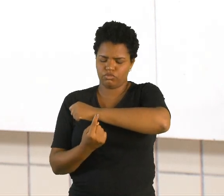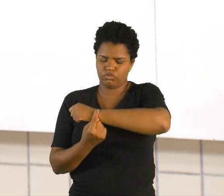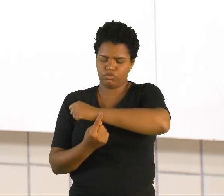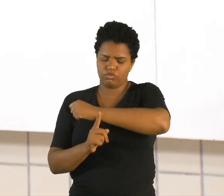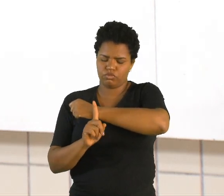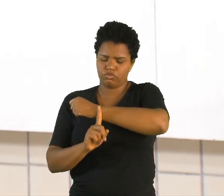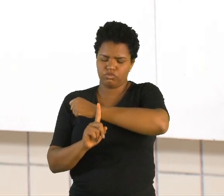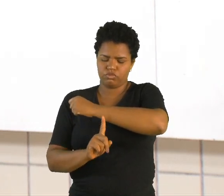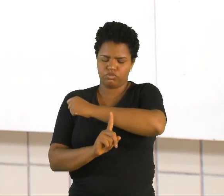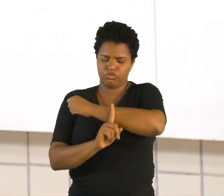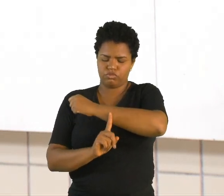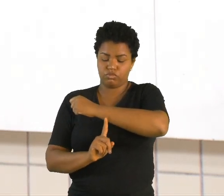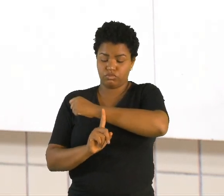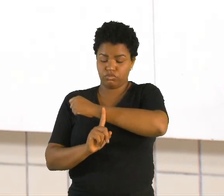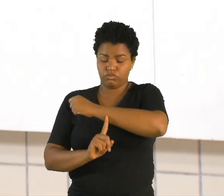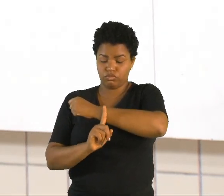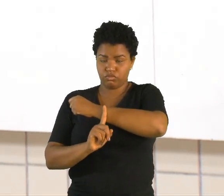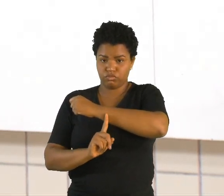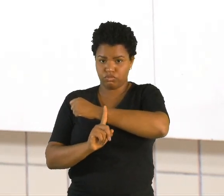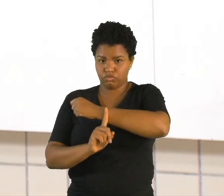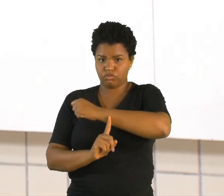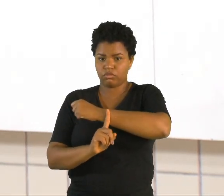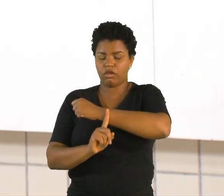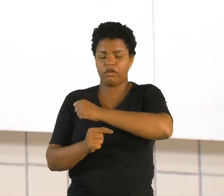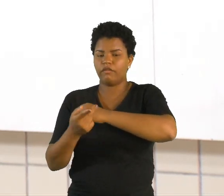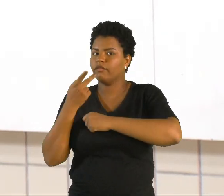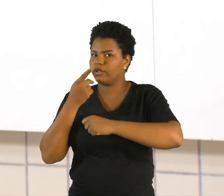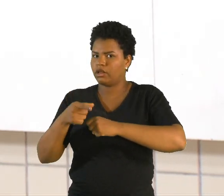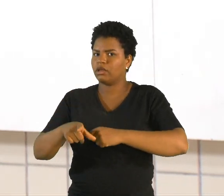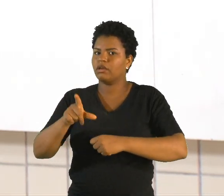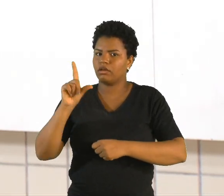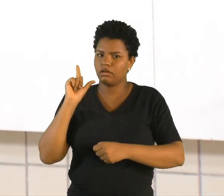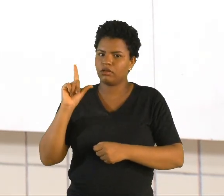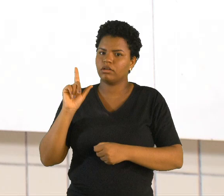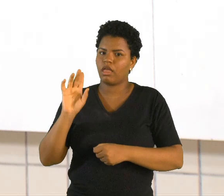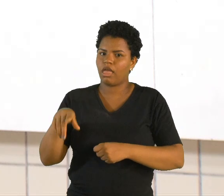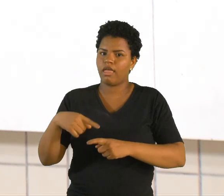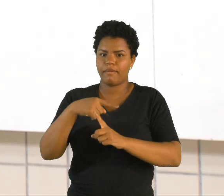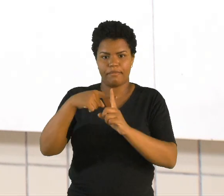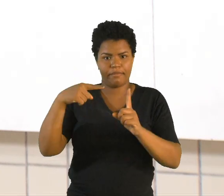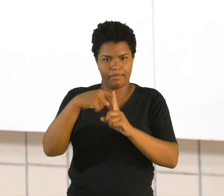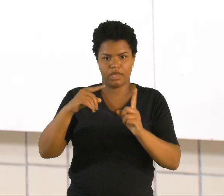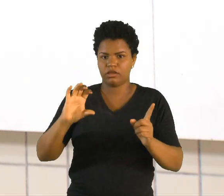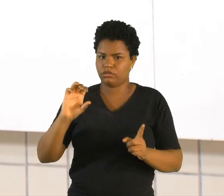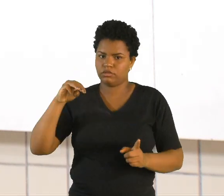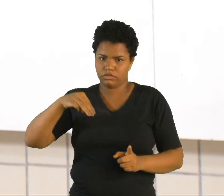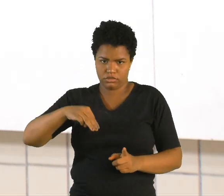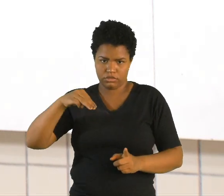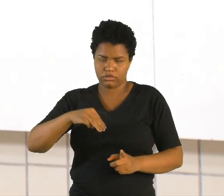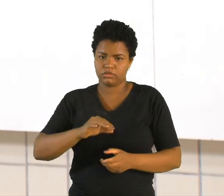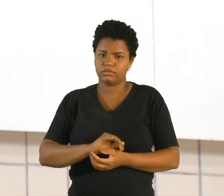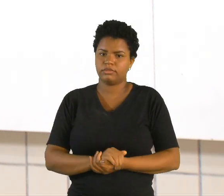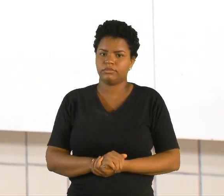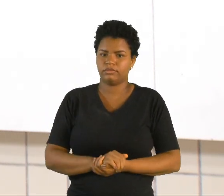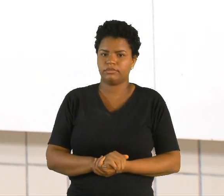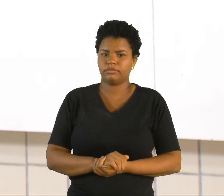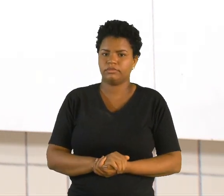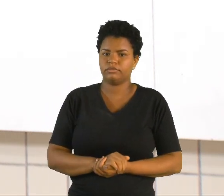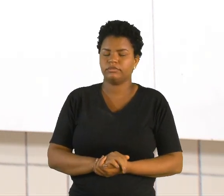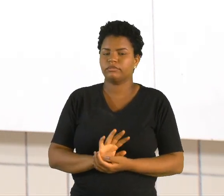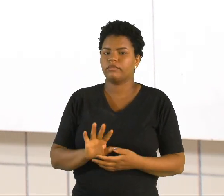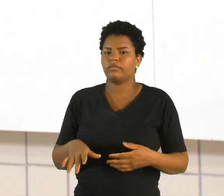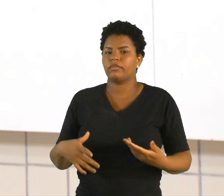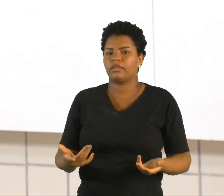que fica no meio foi o que eu falei anteriormente. Ele significa a metade do centímetro. Ele é a metade, então